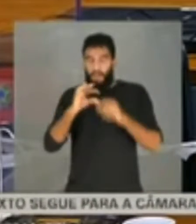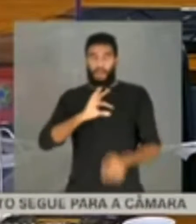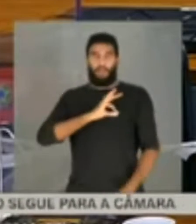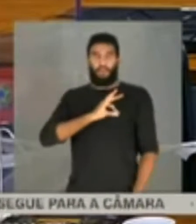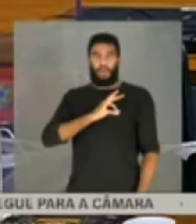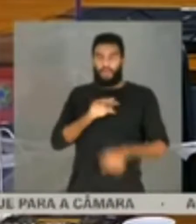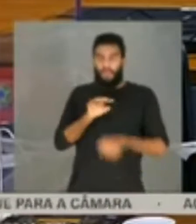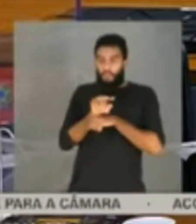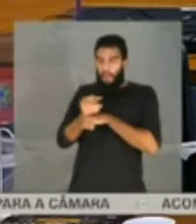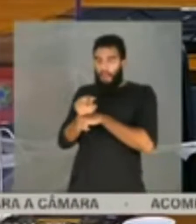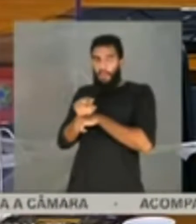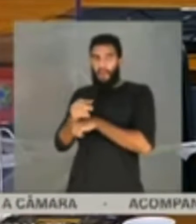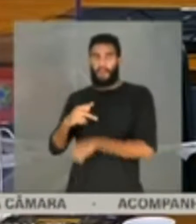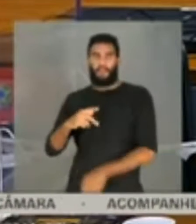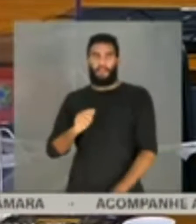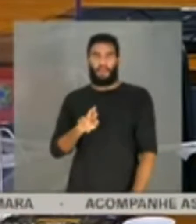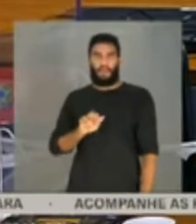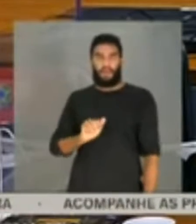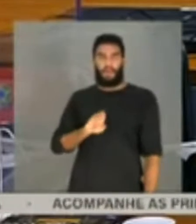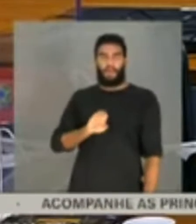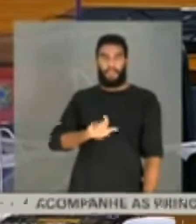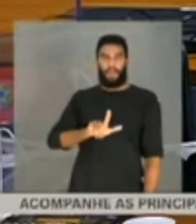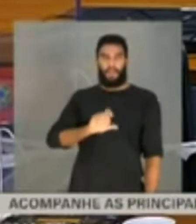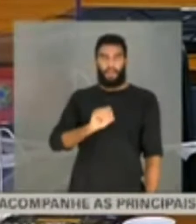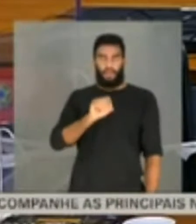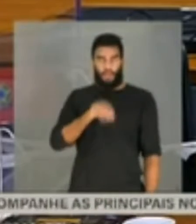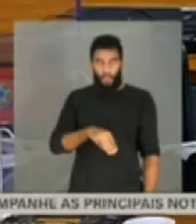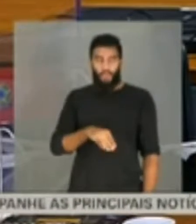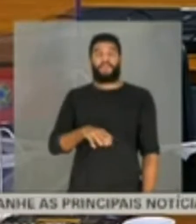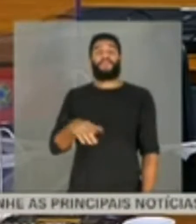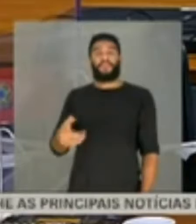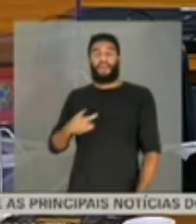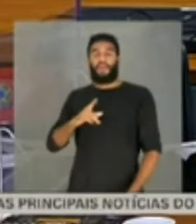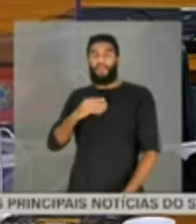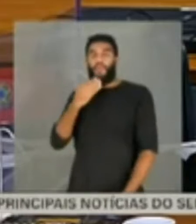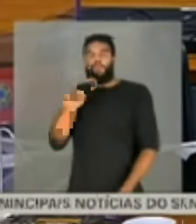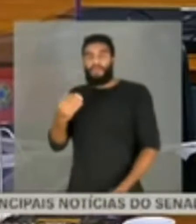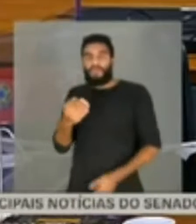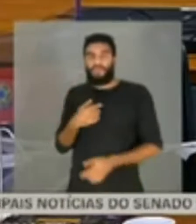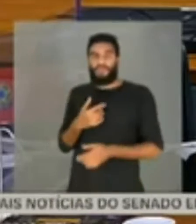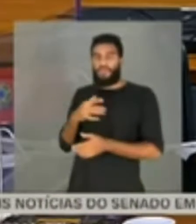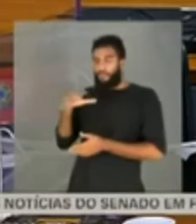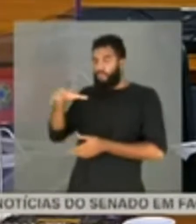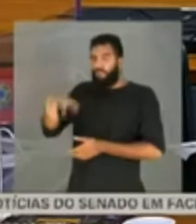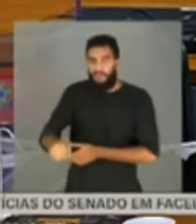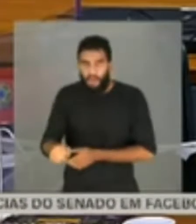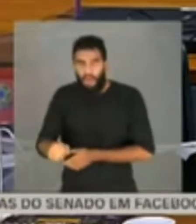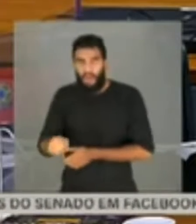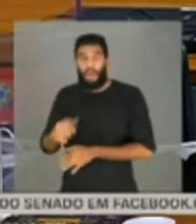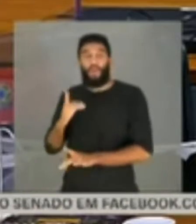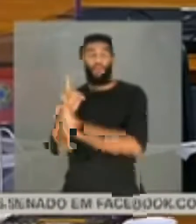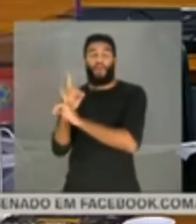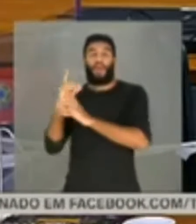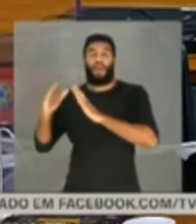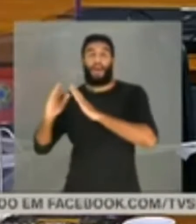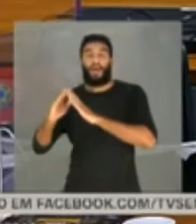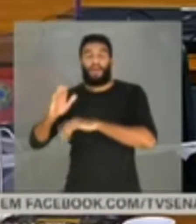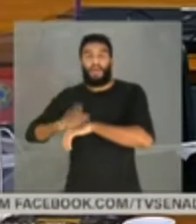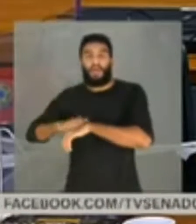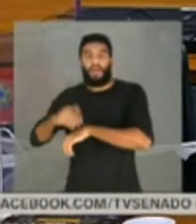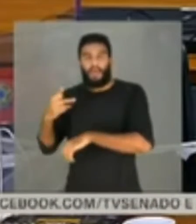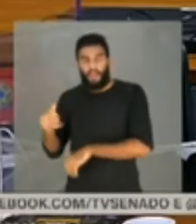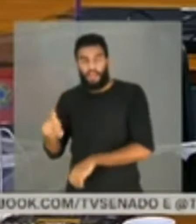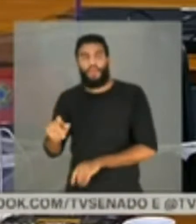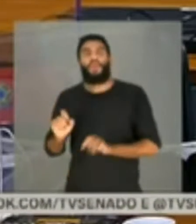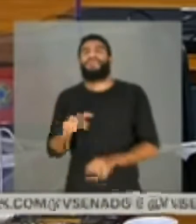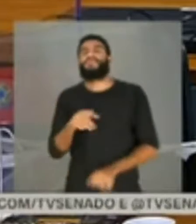na Operação Parabellum, sendo que durante os mandados de busca e apreensão foram encontrados na casa